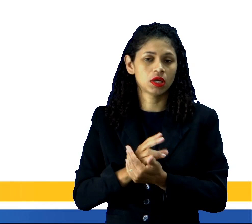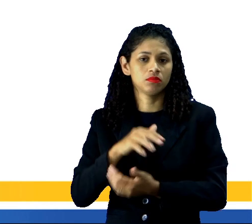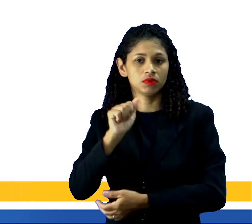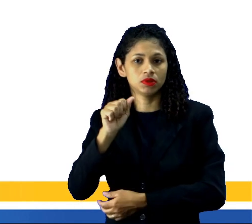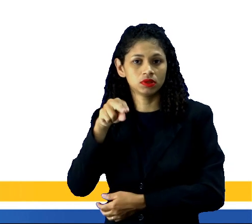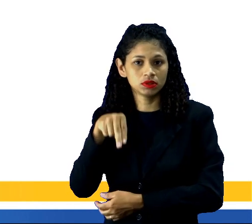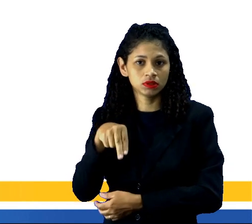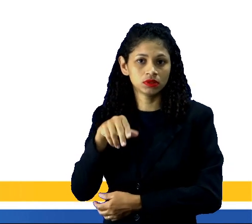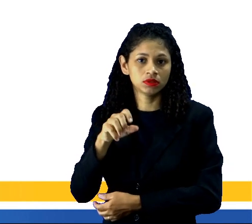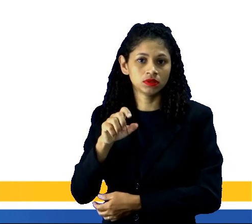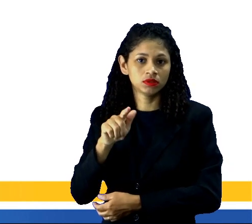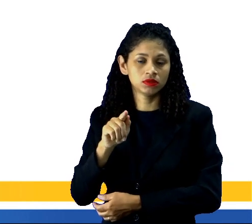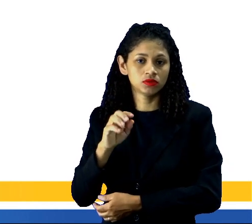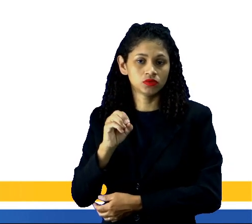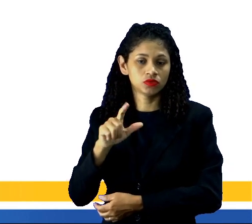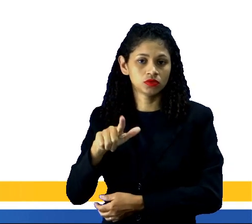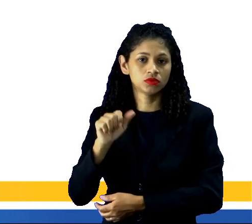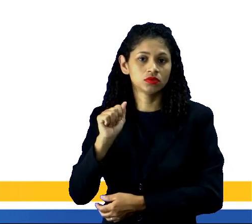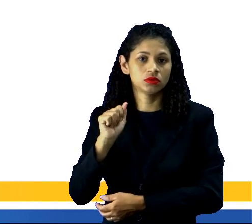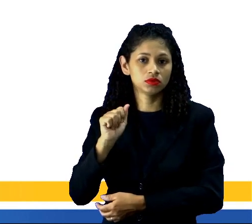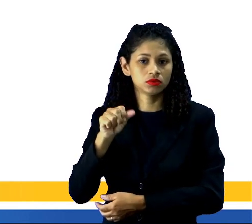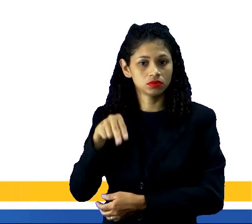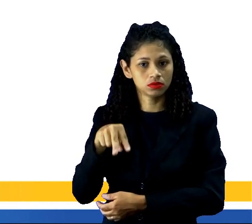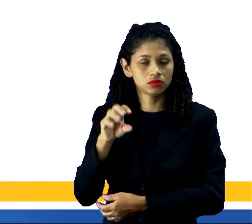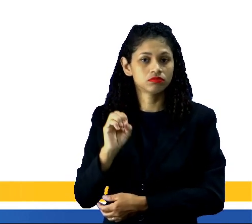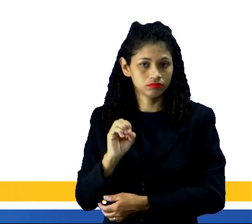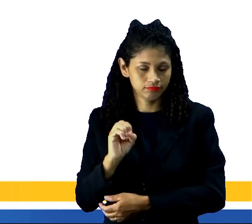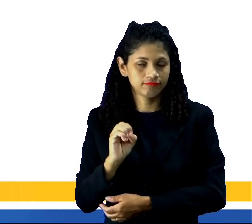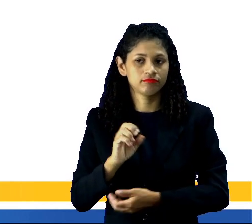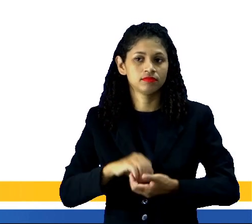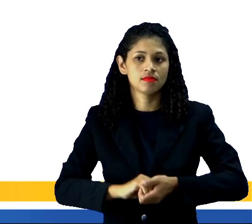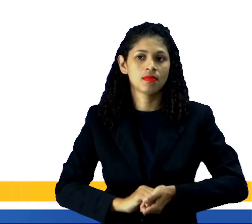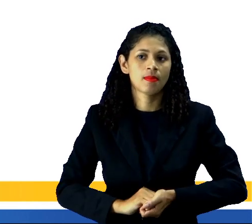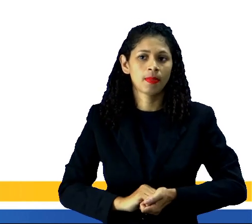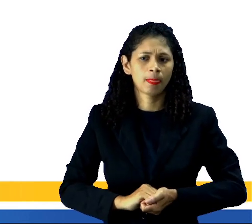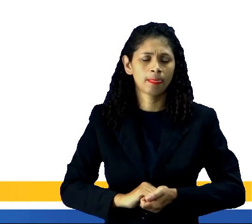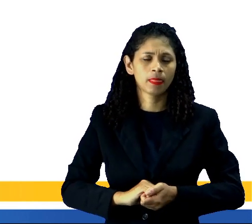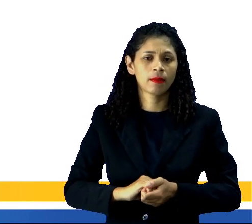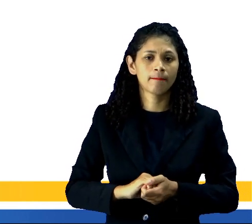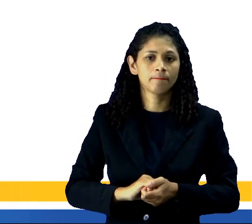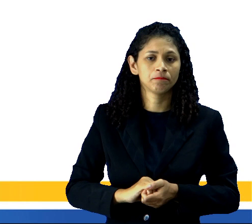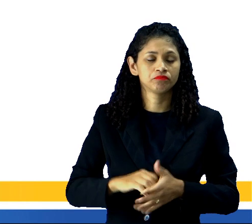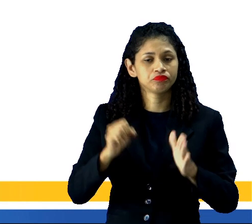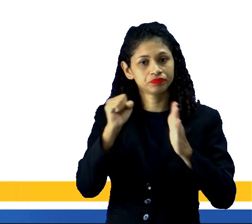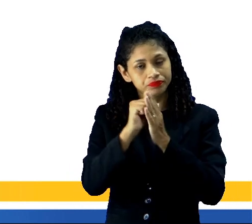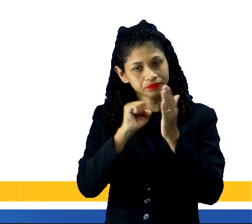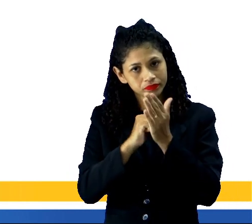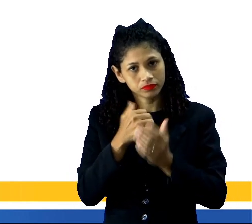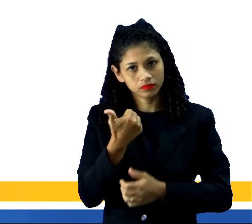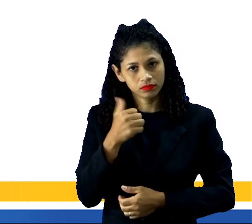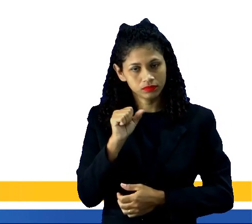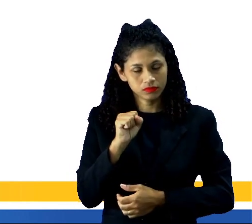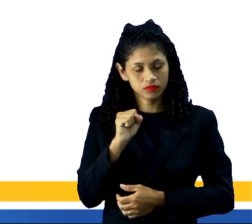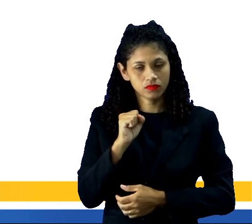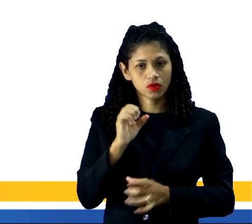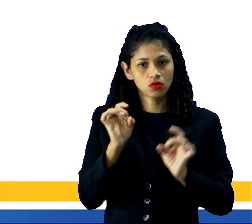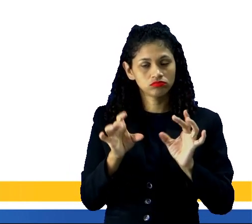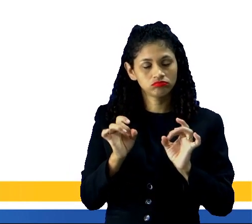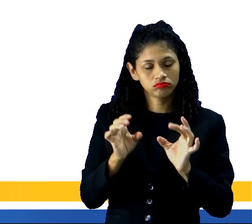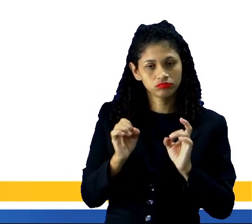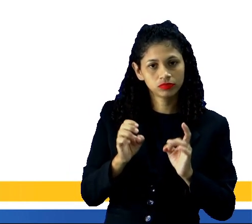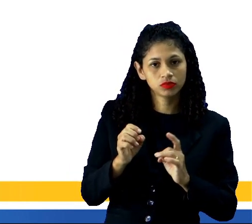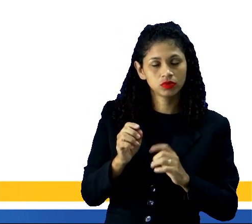que forneceram a maior parte dos escravos utilizados em toda a América Portuguesa. No século XVIII, o comércio do Rio de